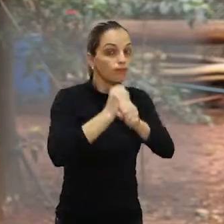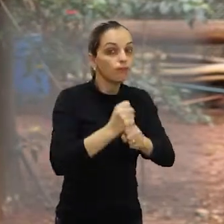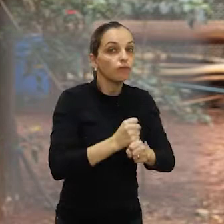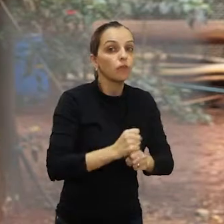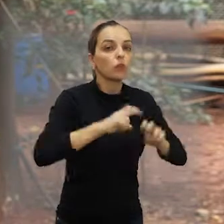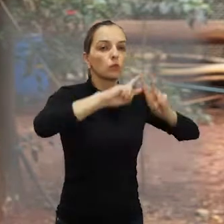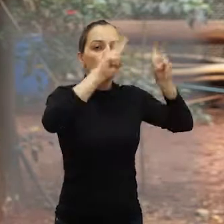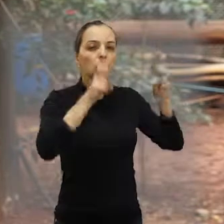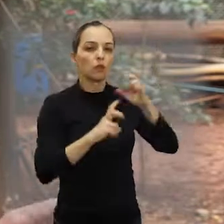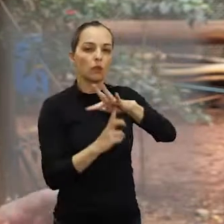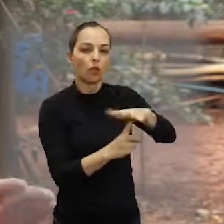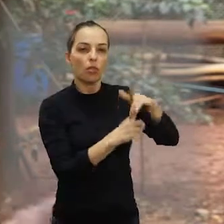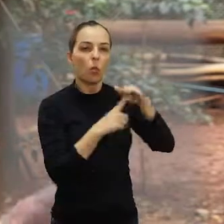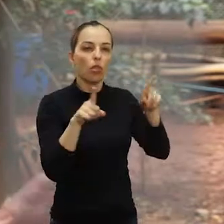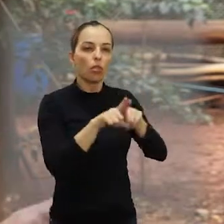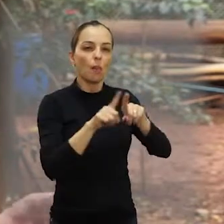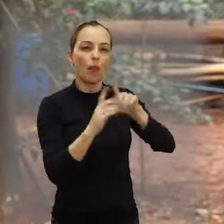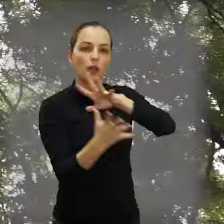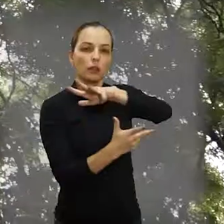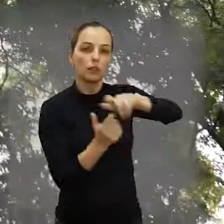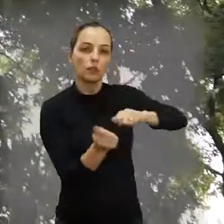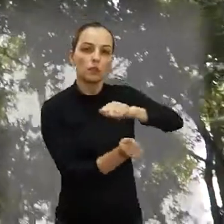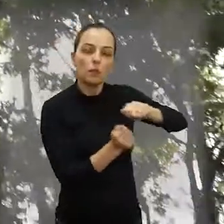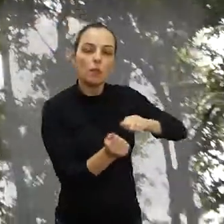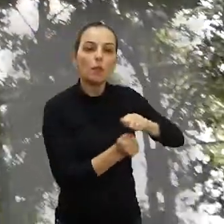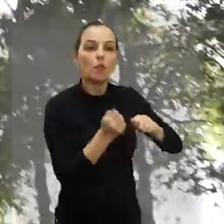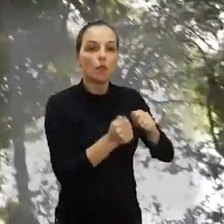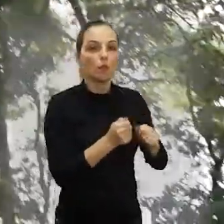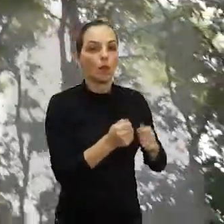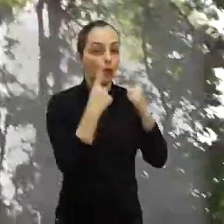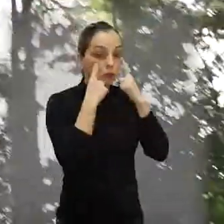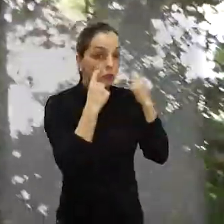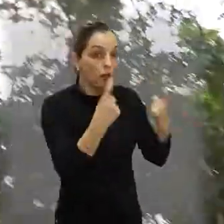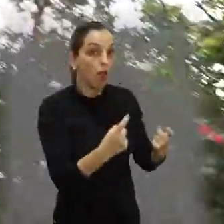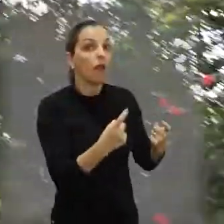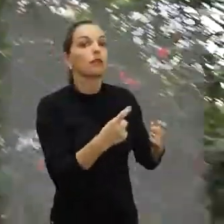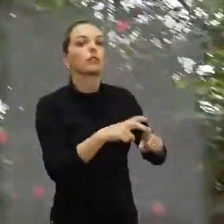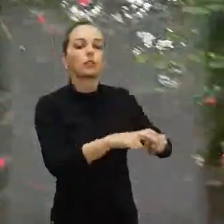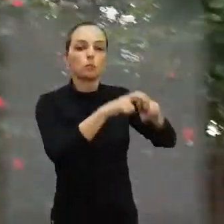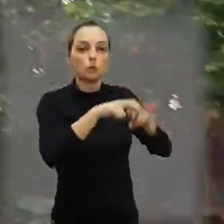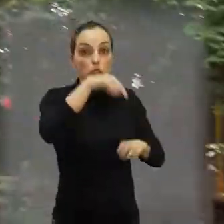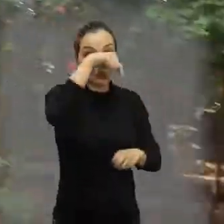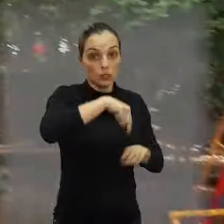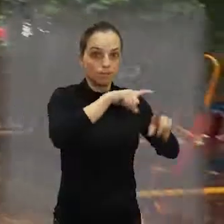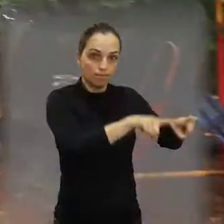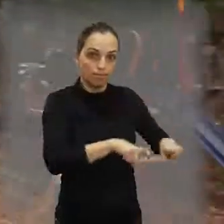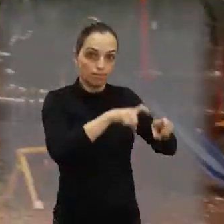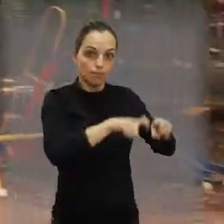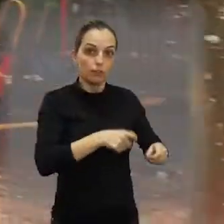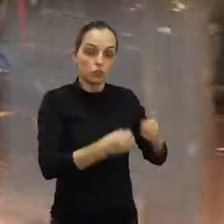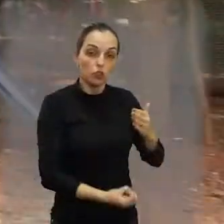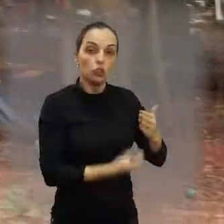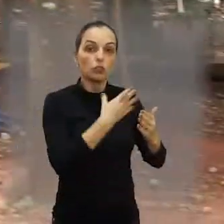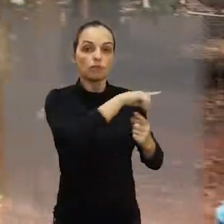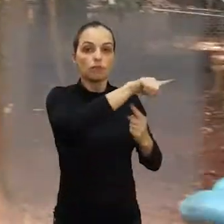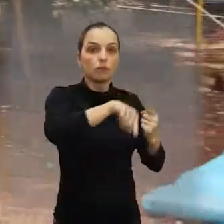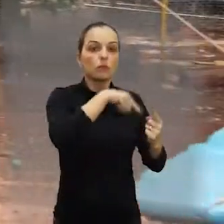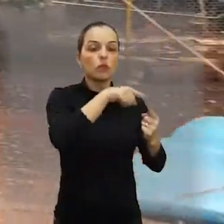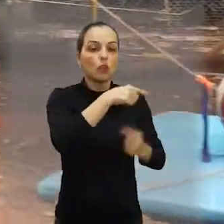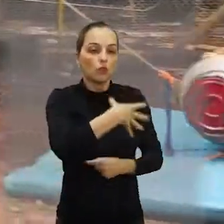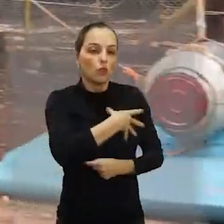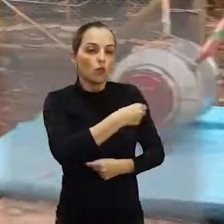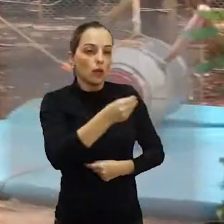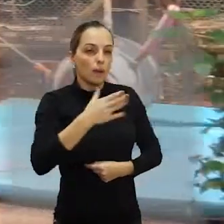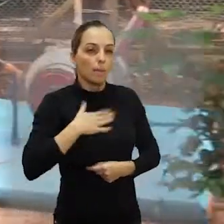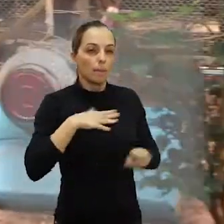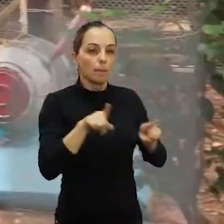muito autossustentável tal, com a coisa, eu comecei a formar essa chácara. E era uma forma de eu poder